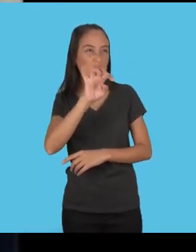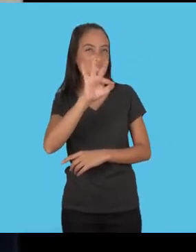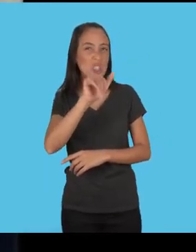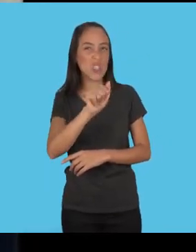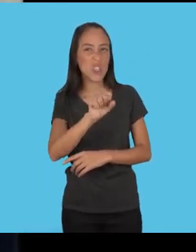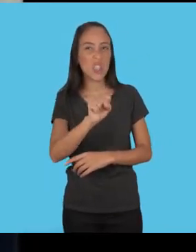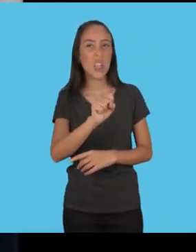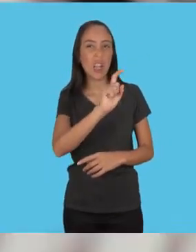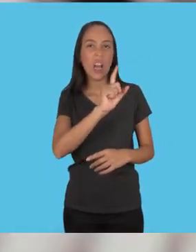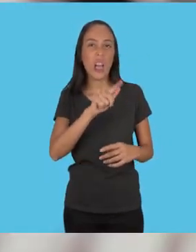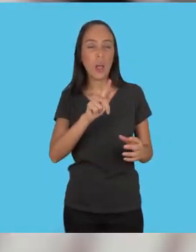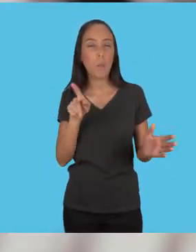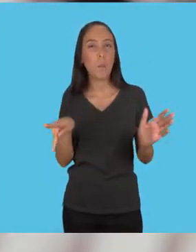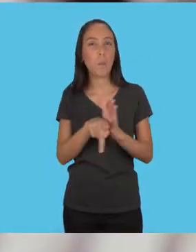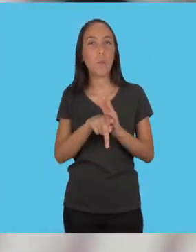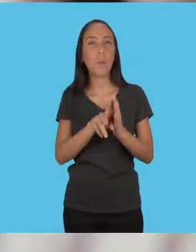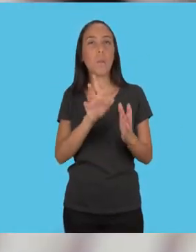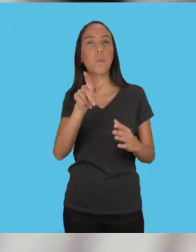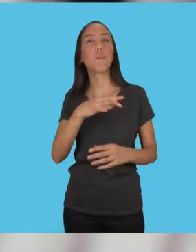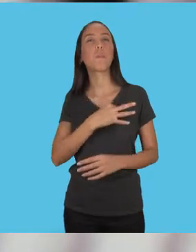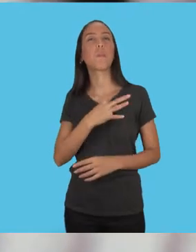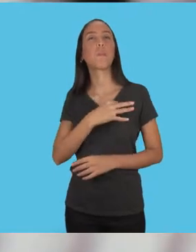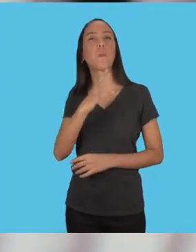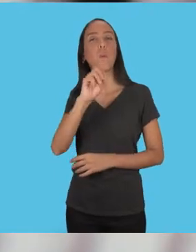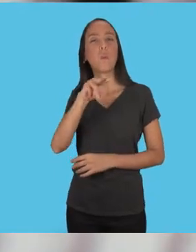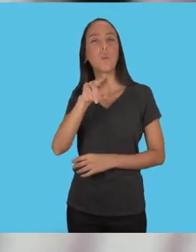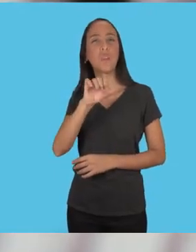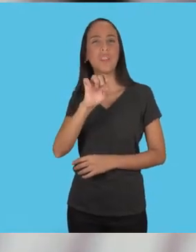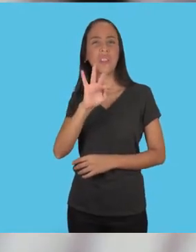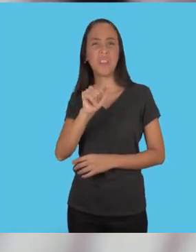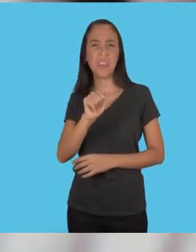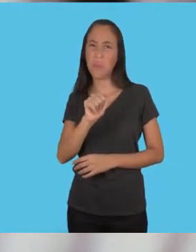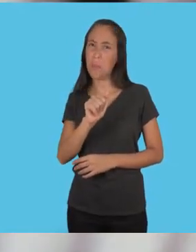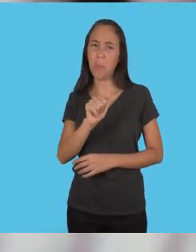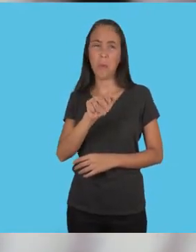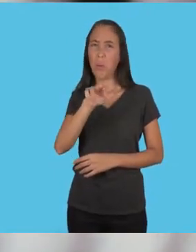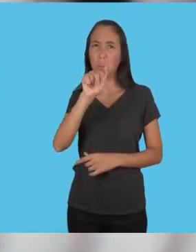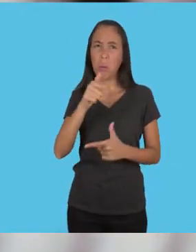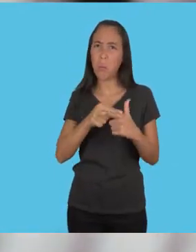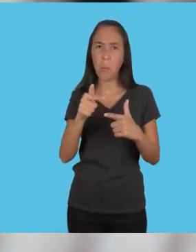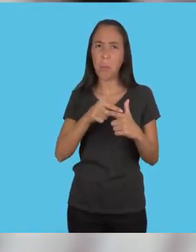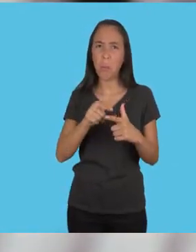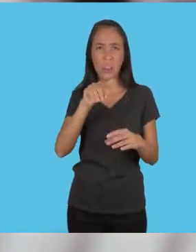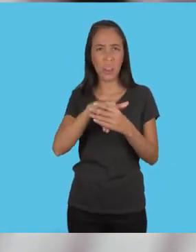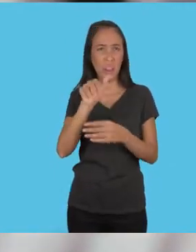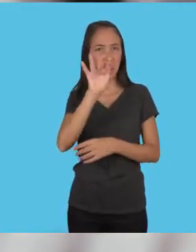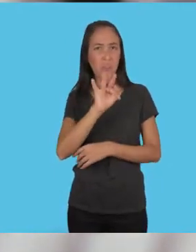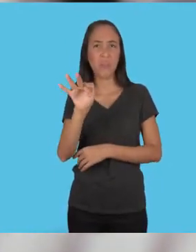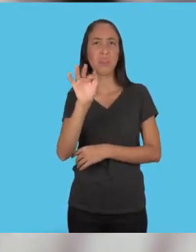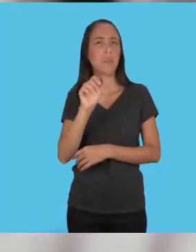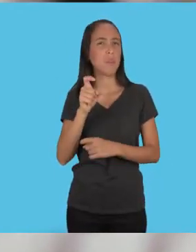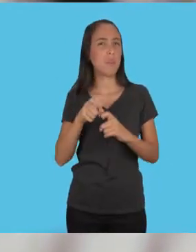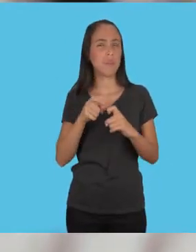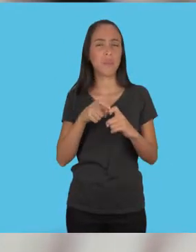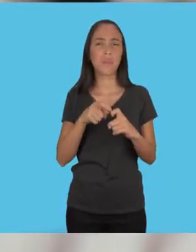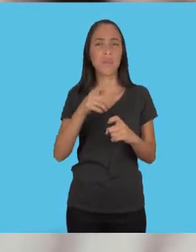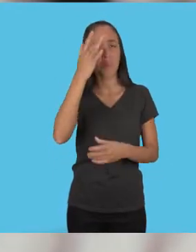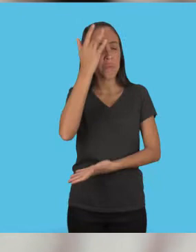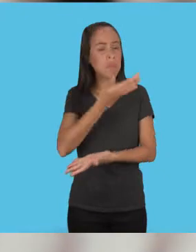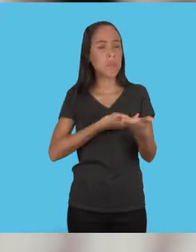do Partido Comunista. Isso nunca foi problema na Faculdade de Medicina. Não, se convivia normalmente. Isso